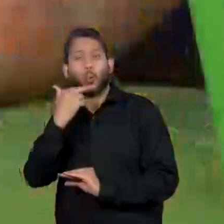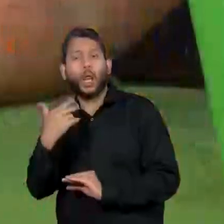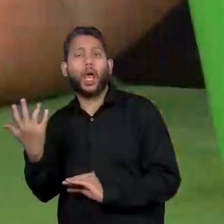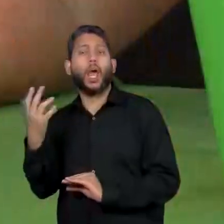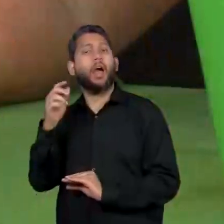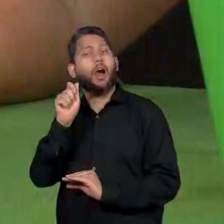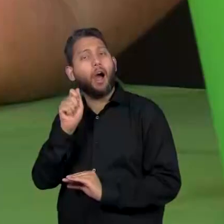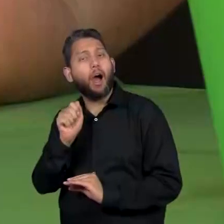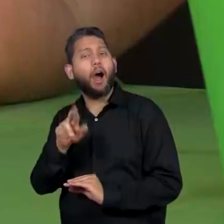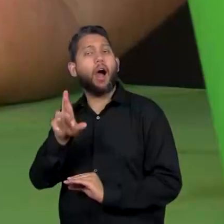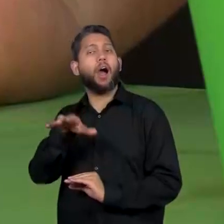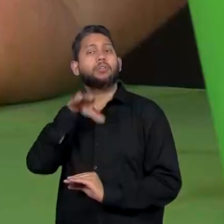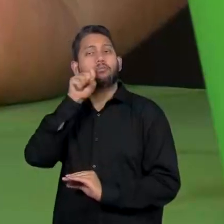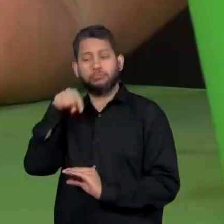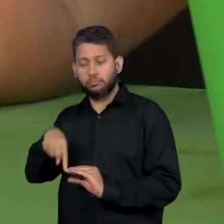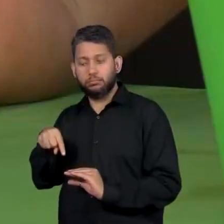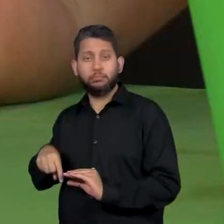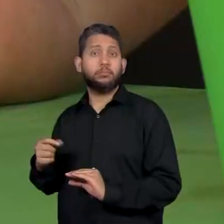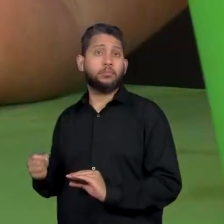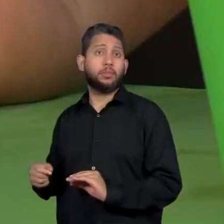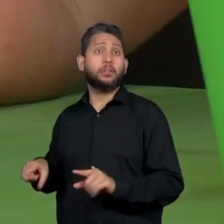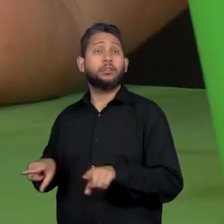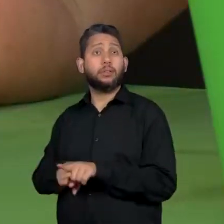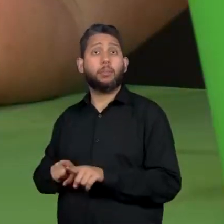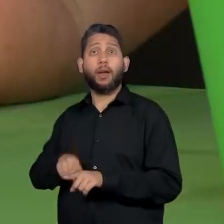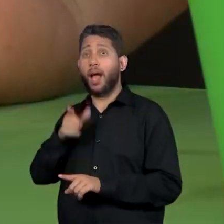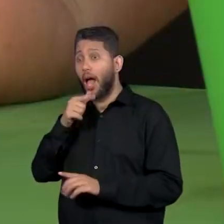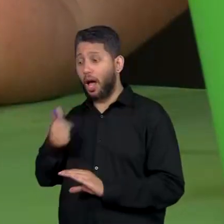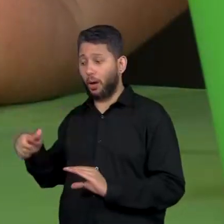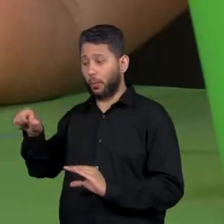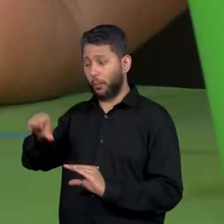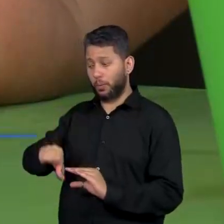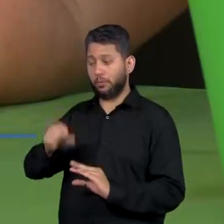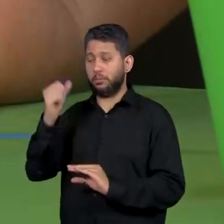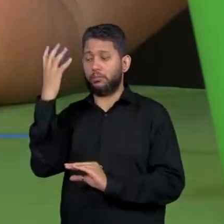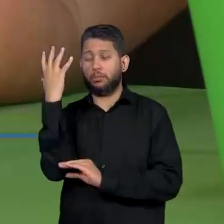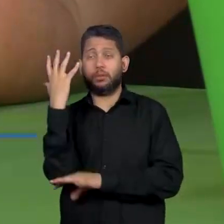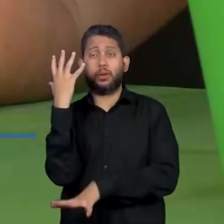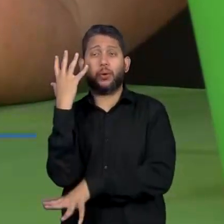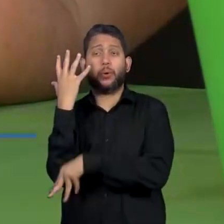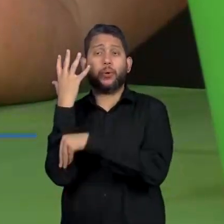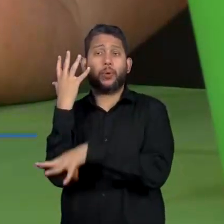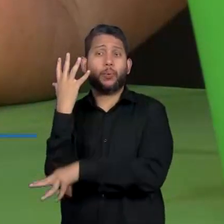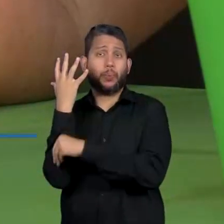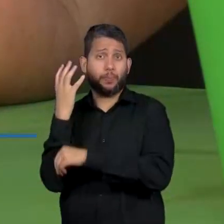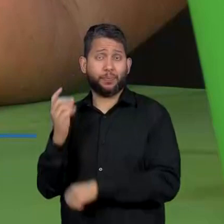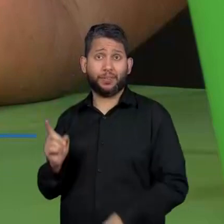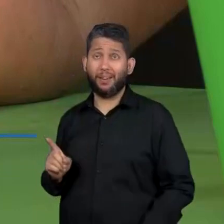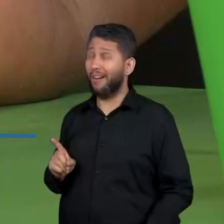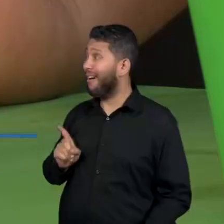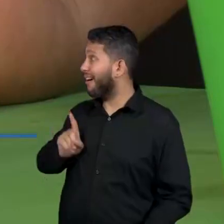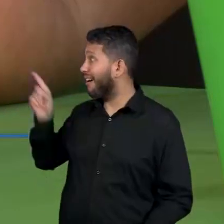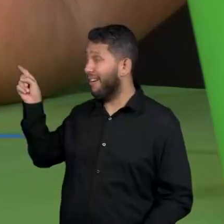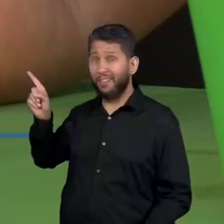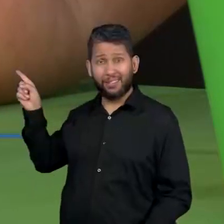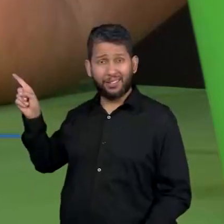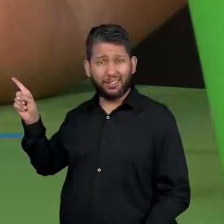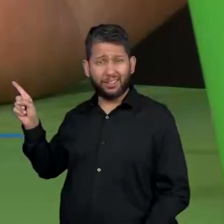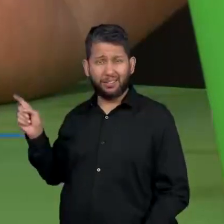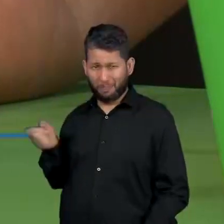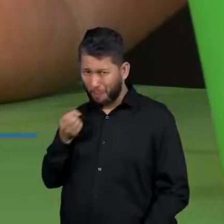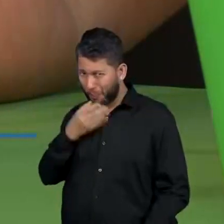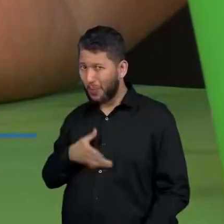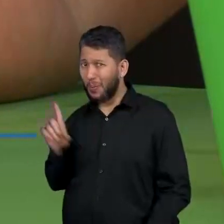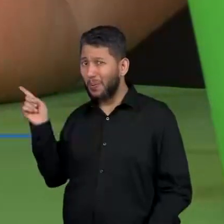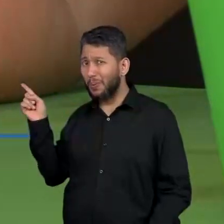tudo, você colocou água, então a planta está bem saudável. Agora, vocês reflitam aí,